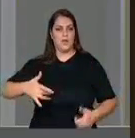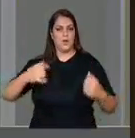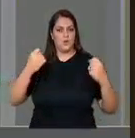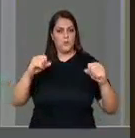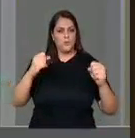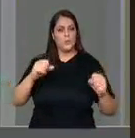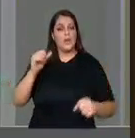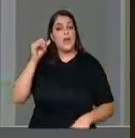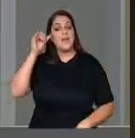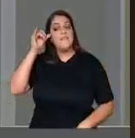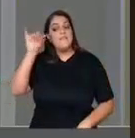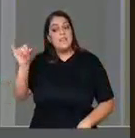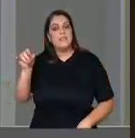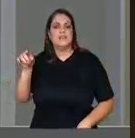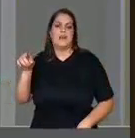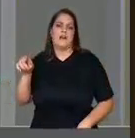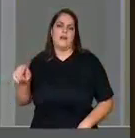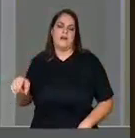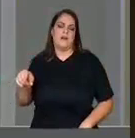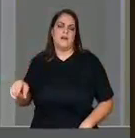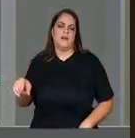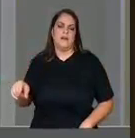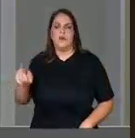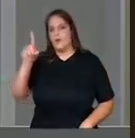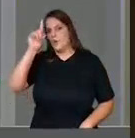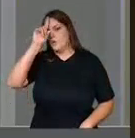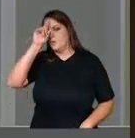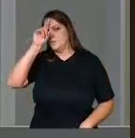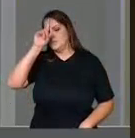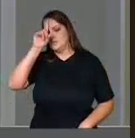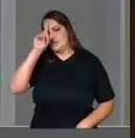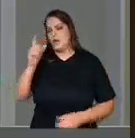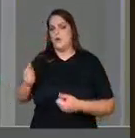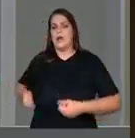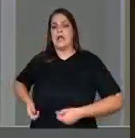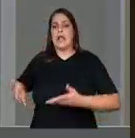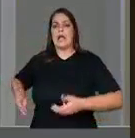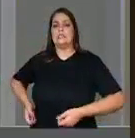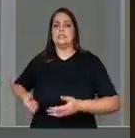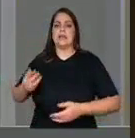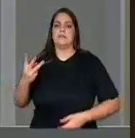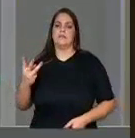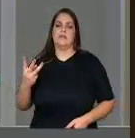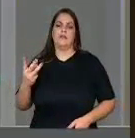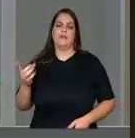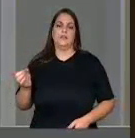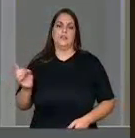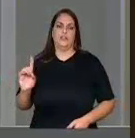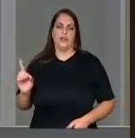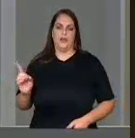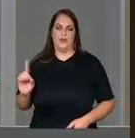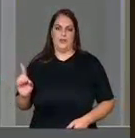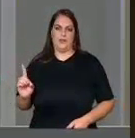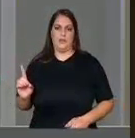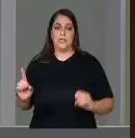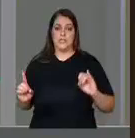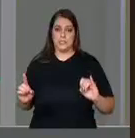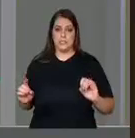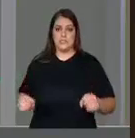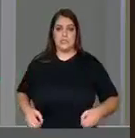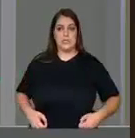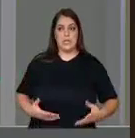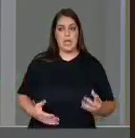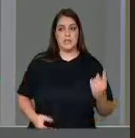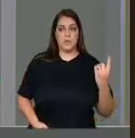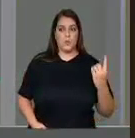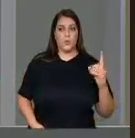em investimento nos hospitais em saúde pública. Então, quando a gente fala em investir nesse profissional,